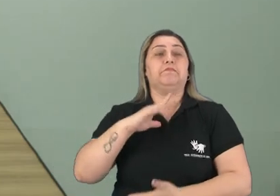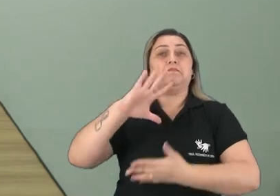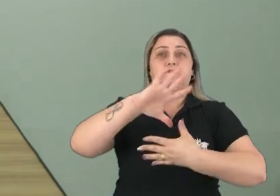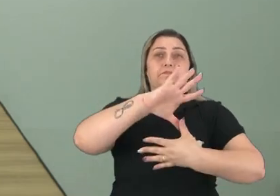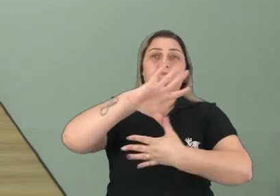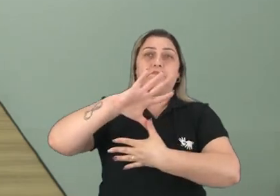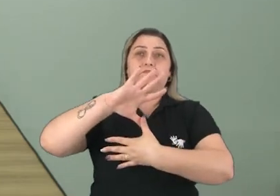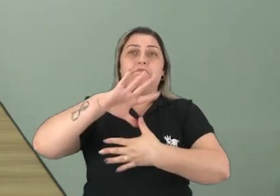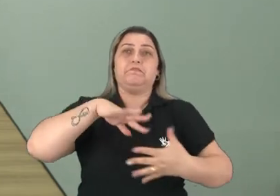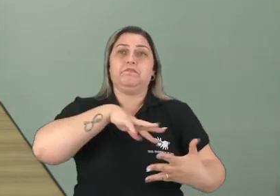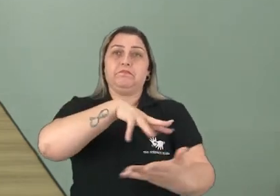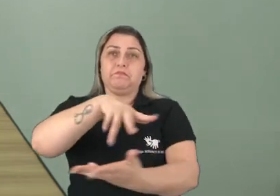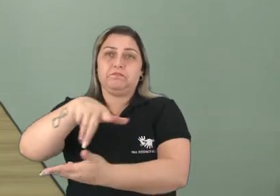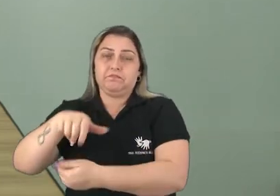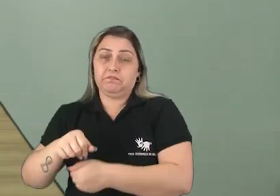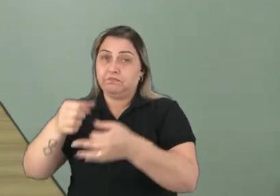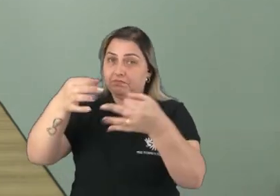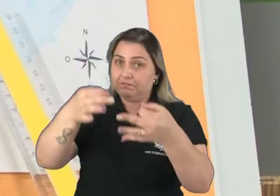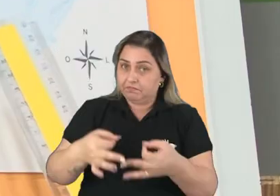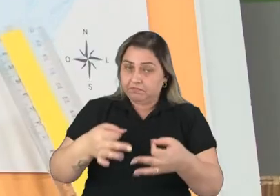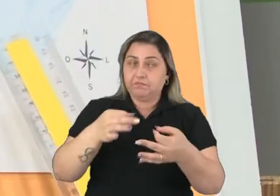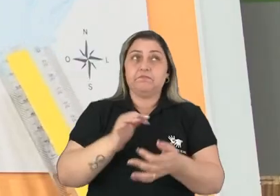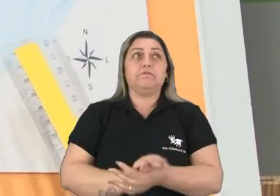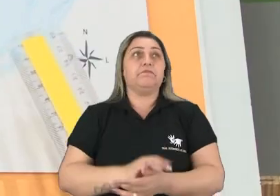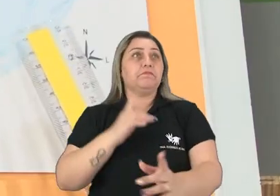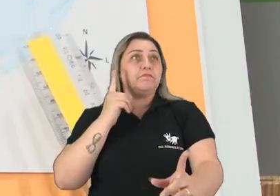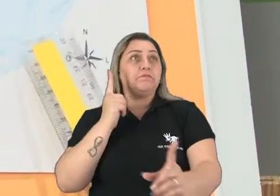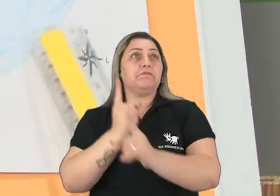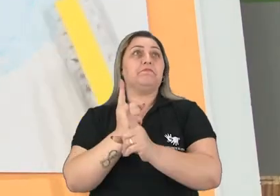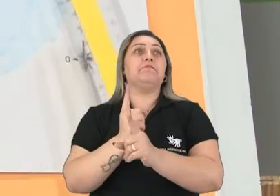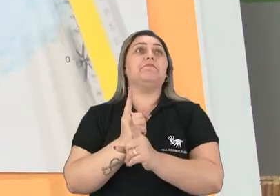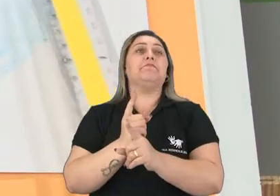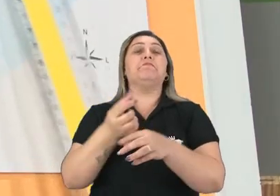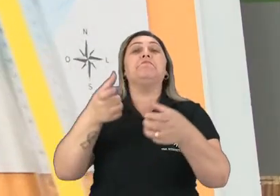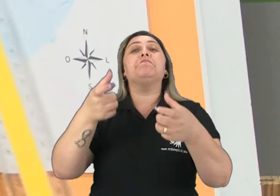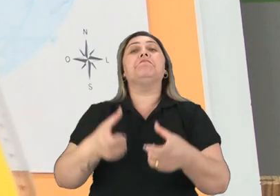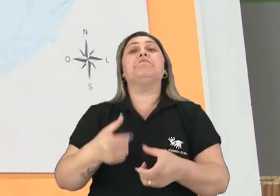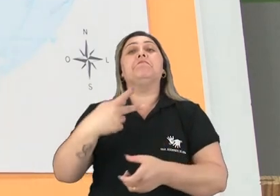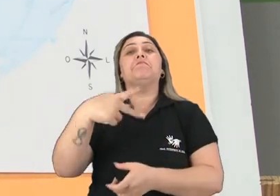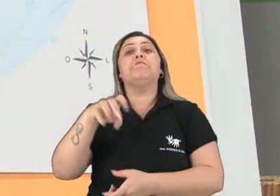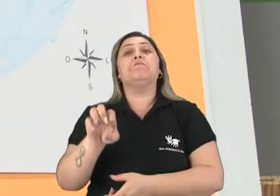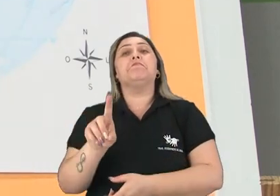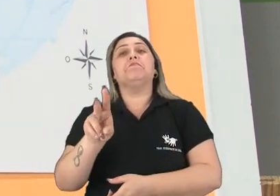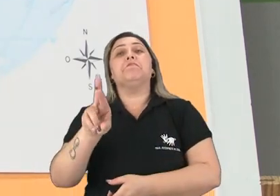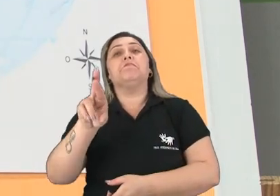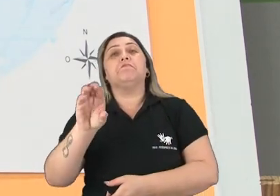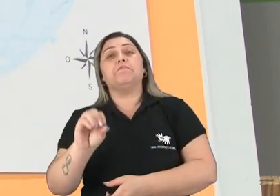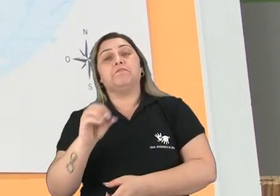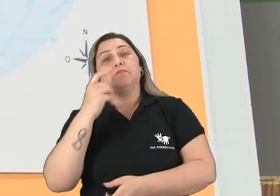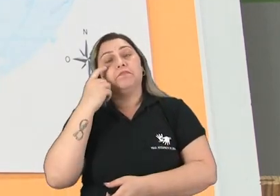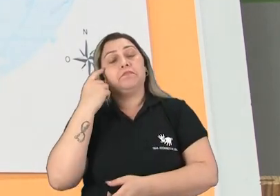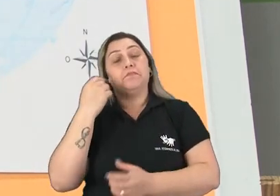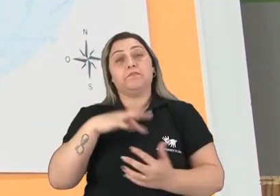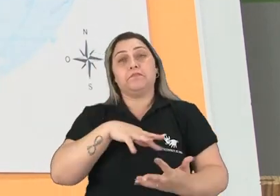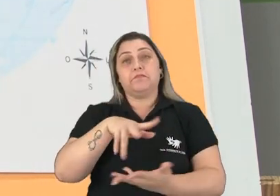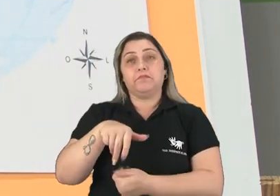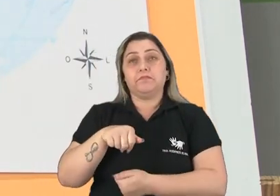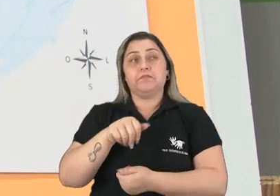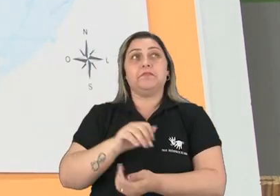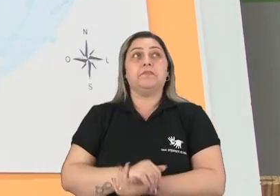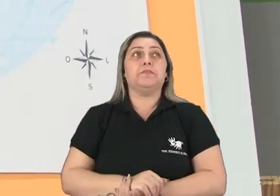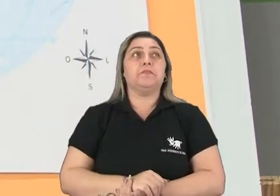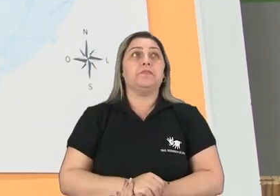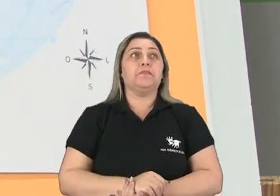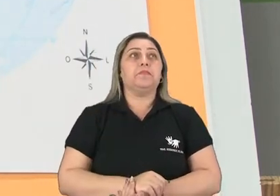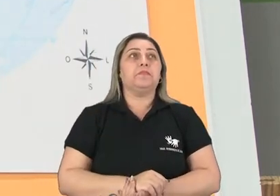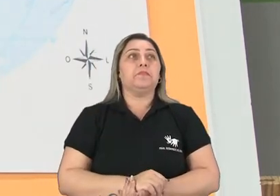mapa mundi, certo? Então, nós vamos localizar onde o Pedro está no mundo, no